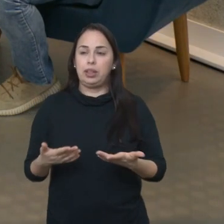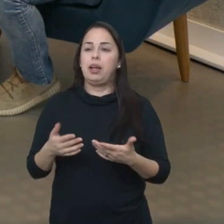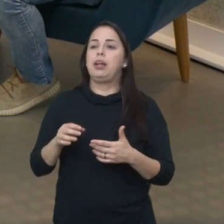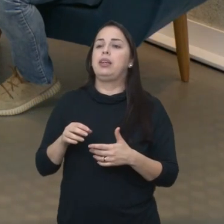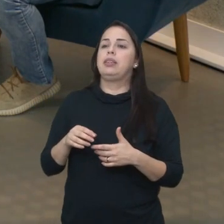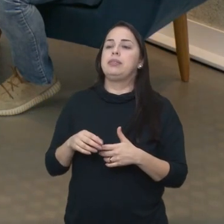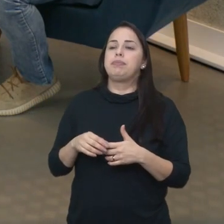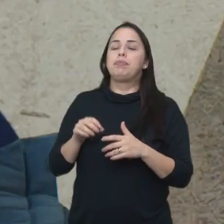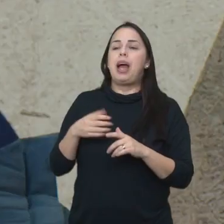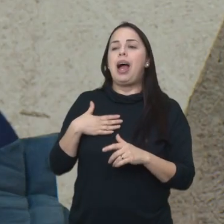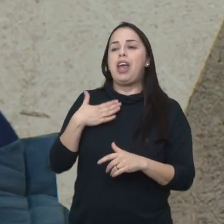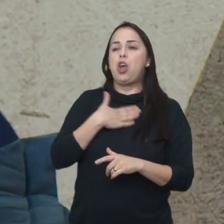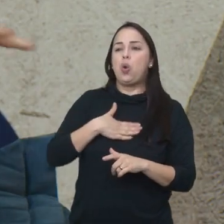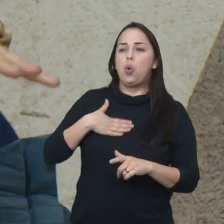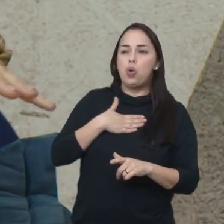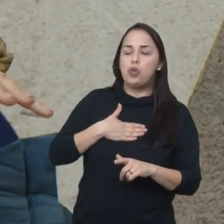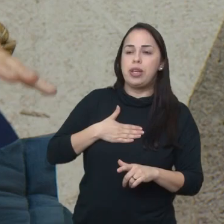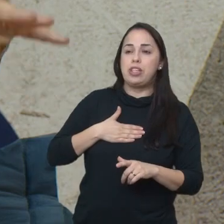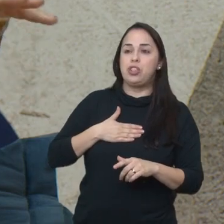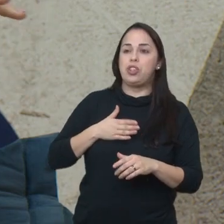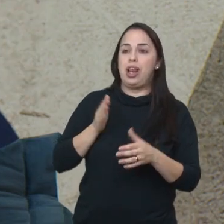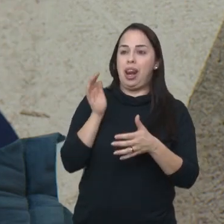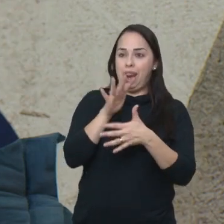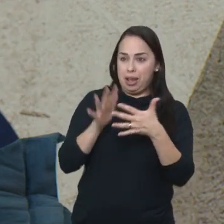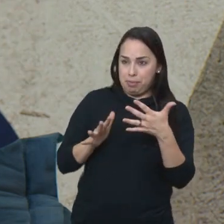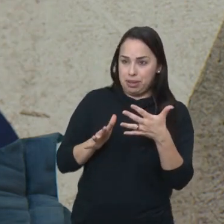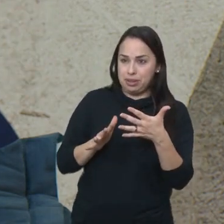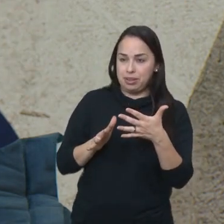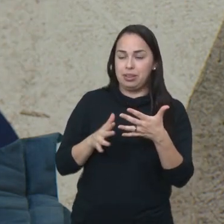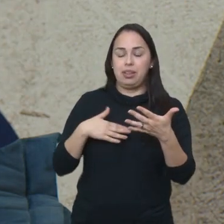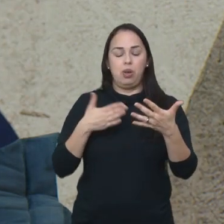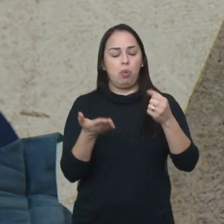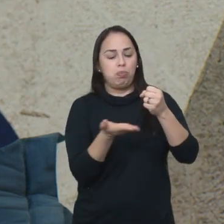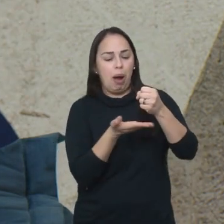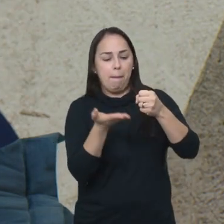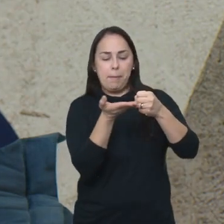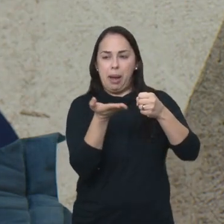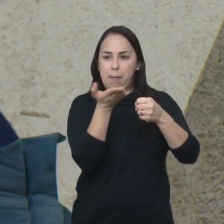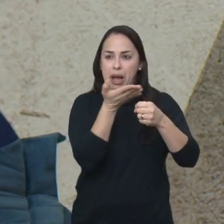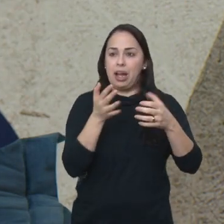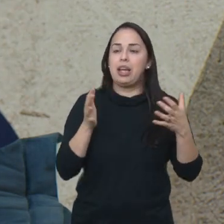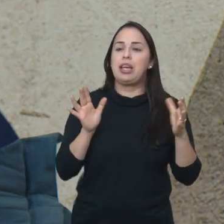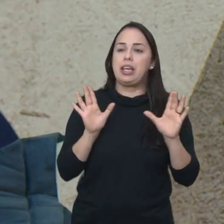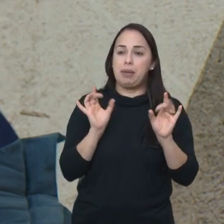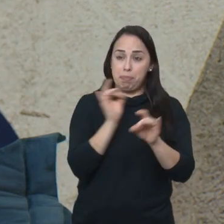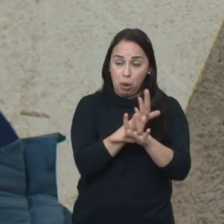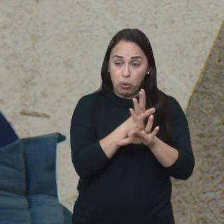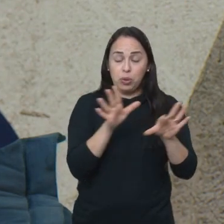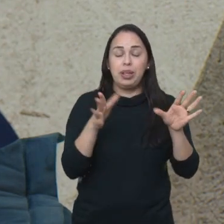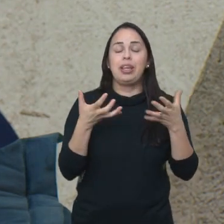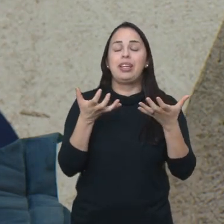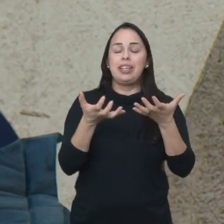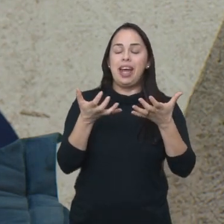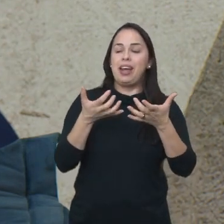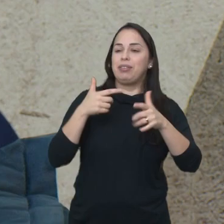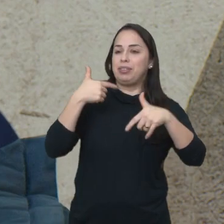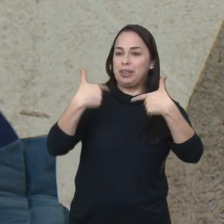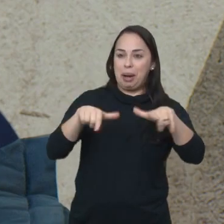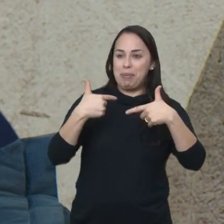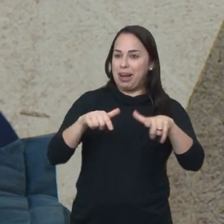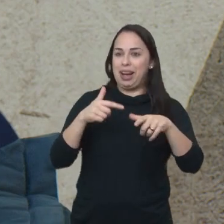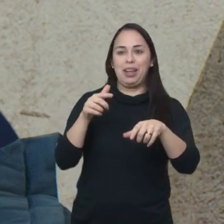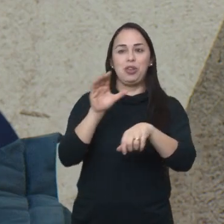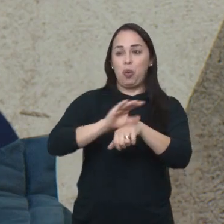você poderia fazer, eu gostei de Libras, fiz o básico, intermediário, avançado, quero atuar como tradutor, vou procurar um